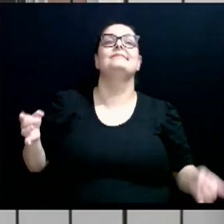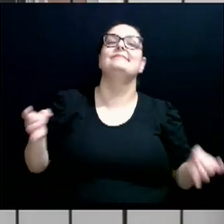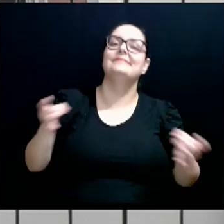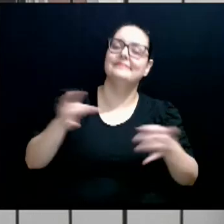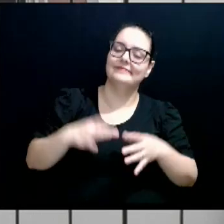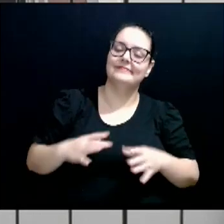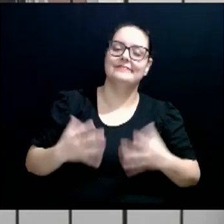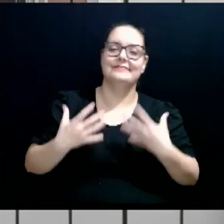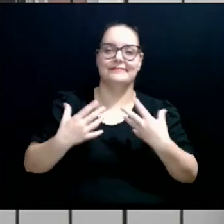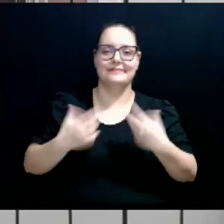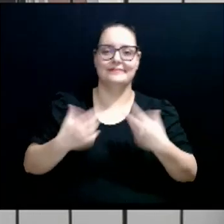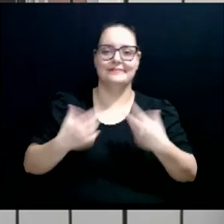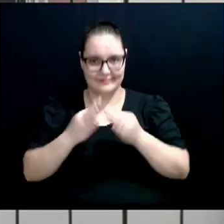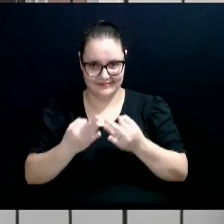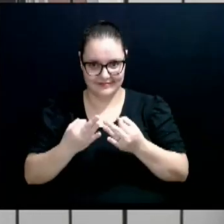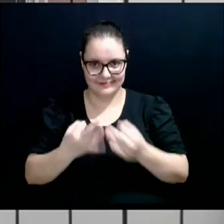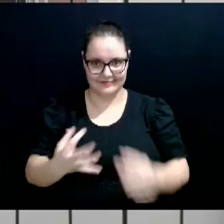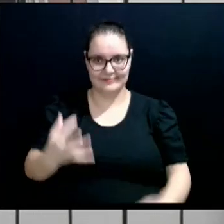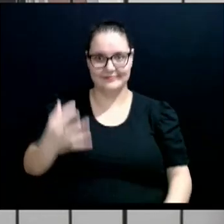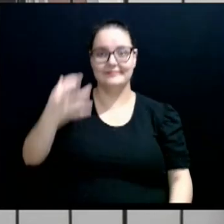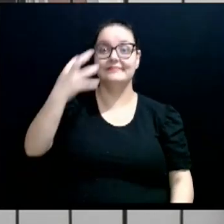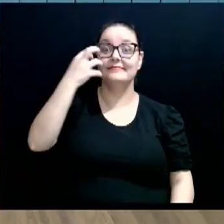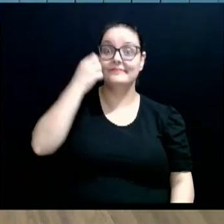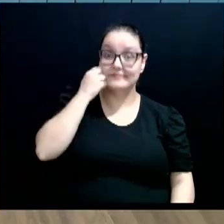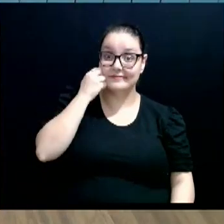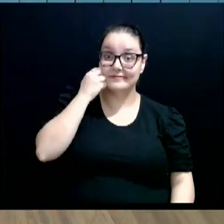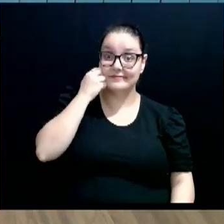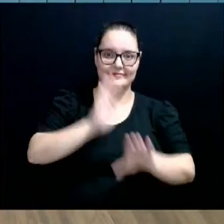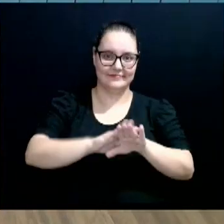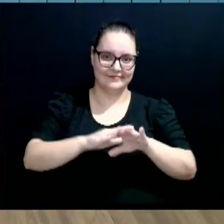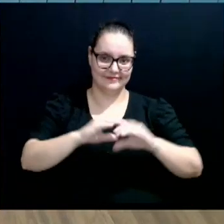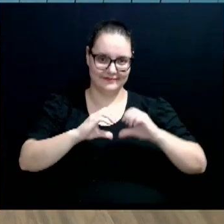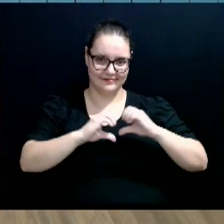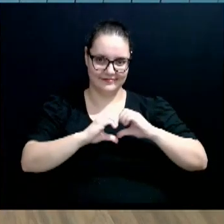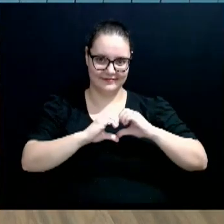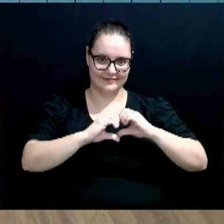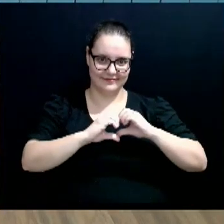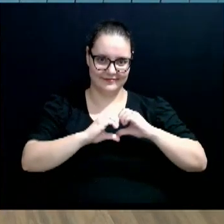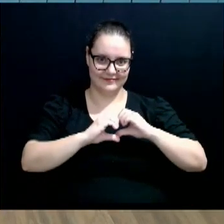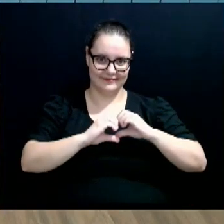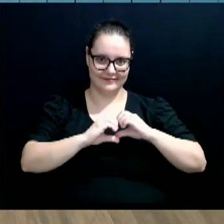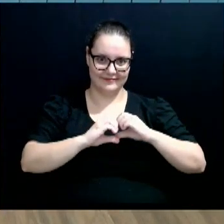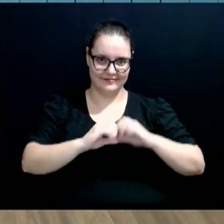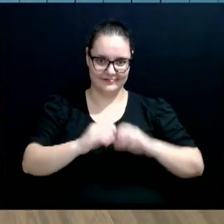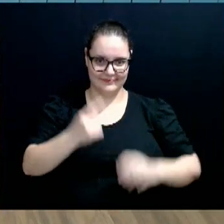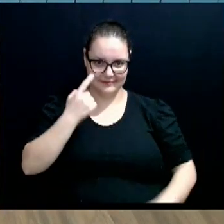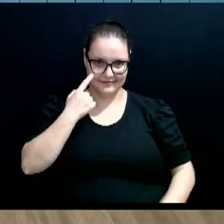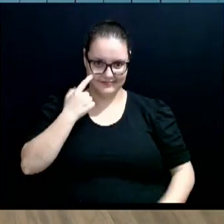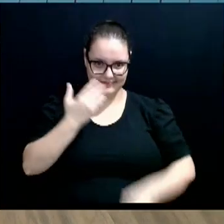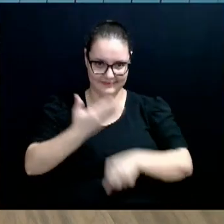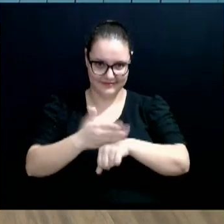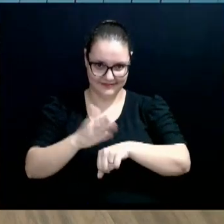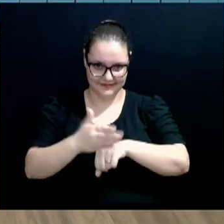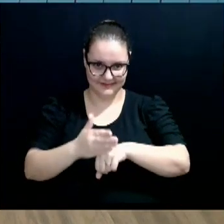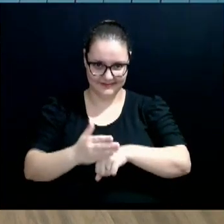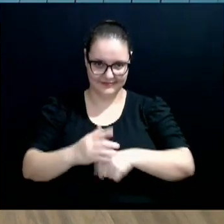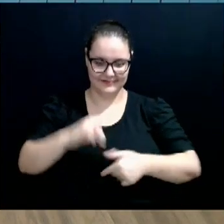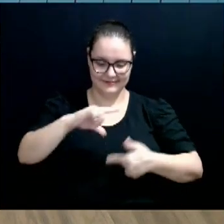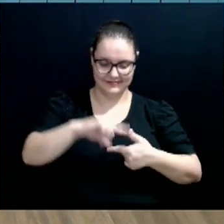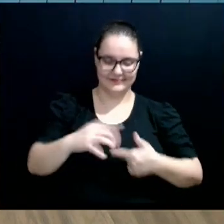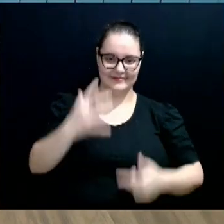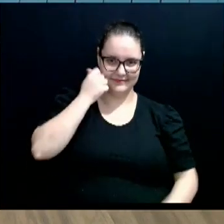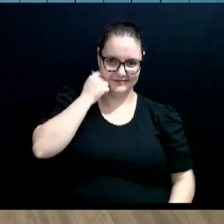família. Adotar é um ato de amor. Então vamos praticar? É o quadro Adote um Bichinho.